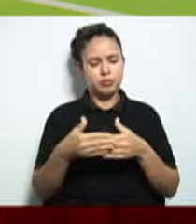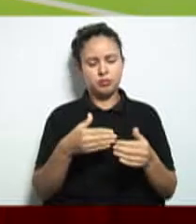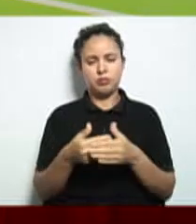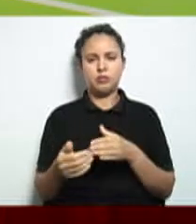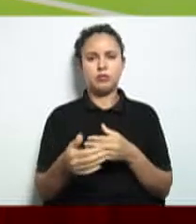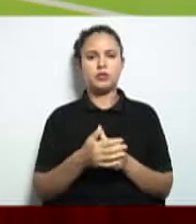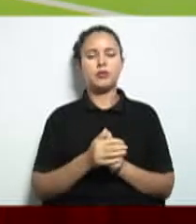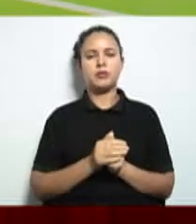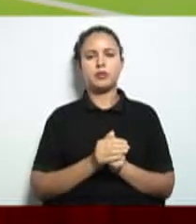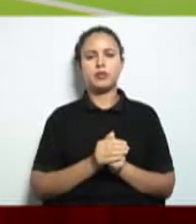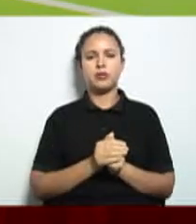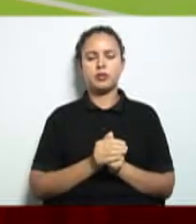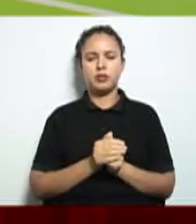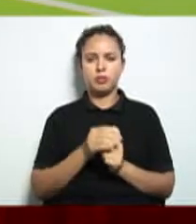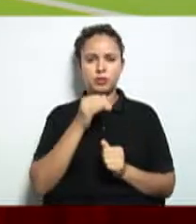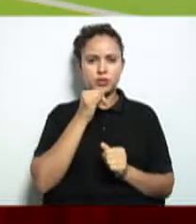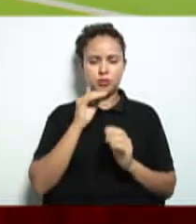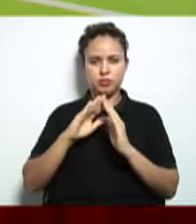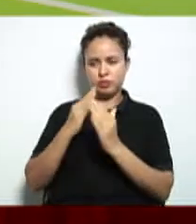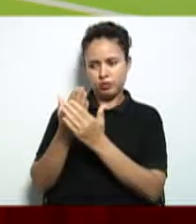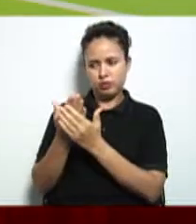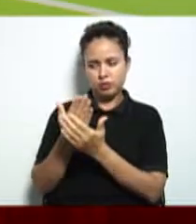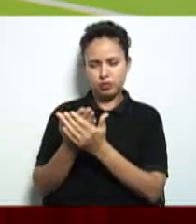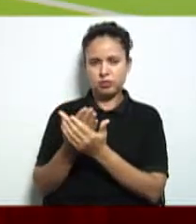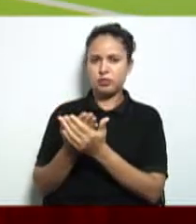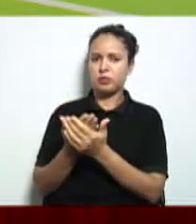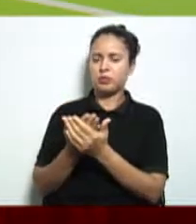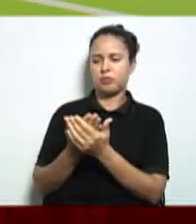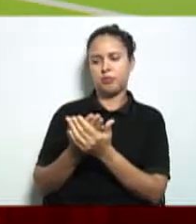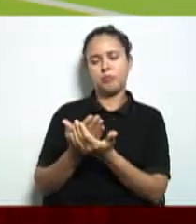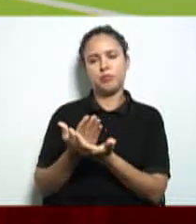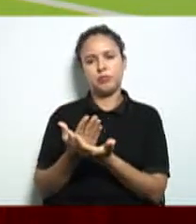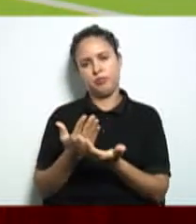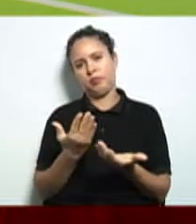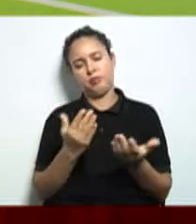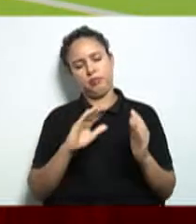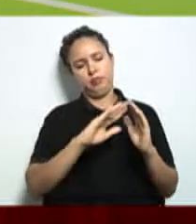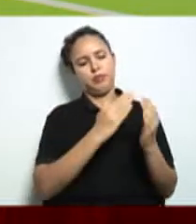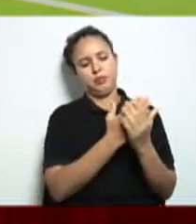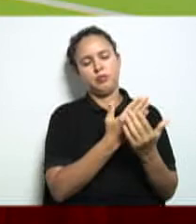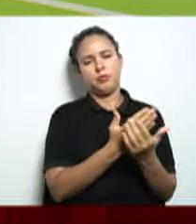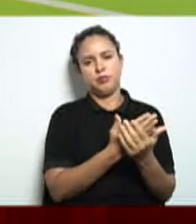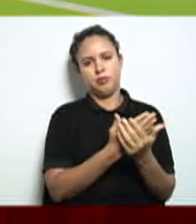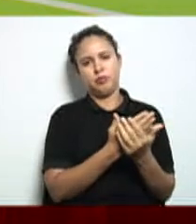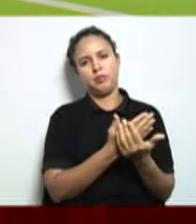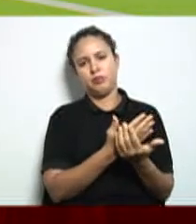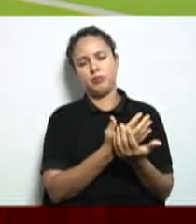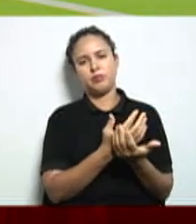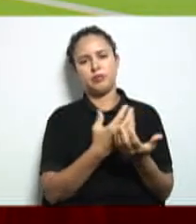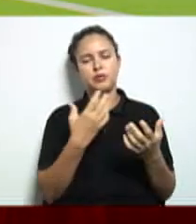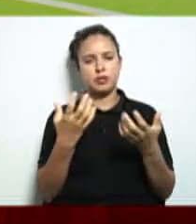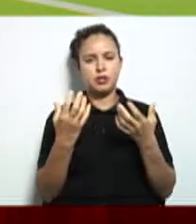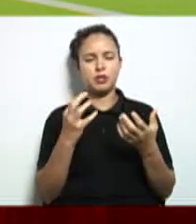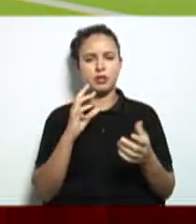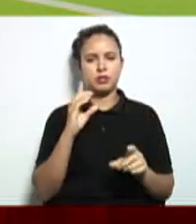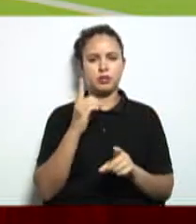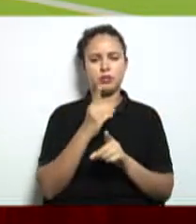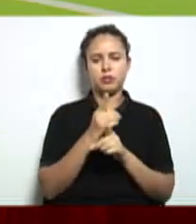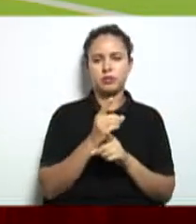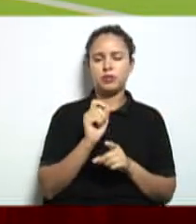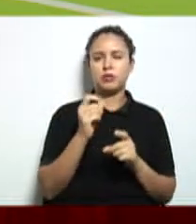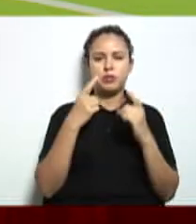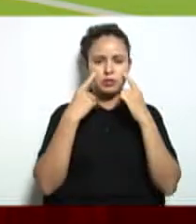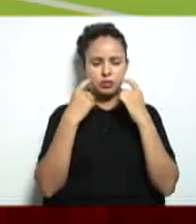os alunos lá da escola Ana Nery de Alta Floresta ou os alunos da escola Fernando Souza Gomes vão ter com o interesse